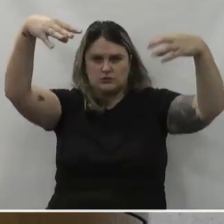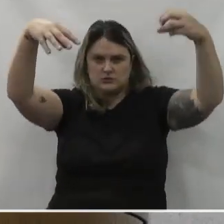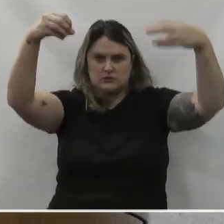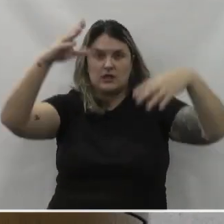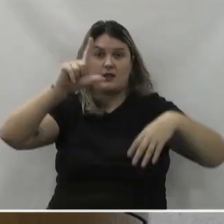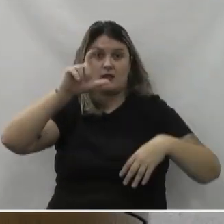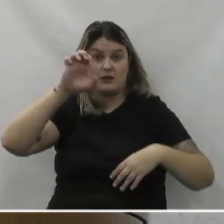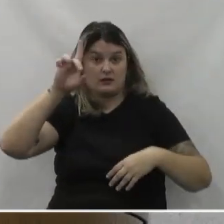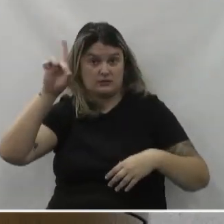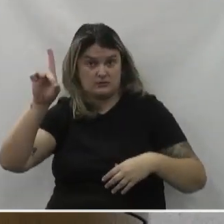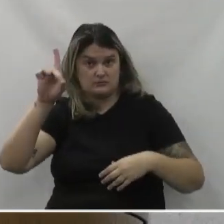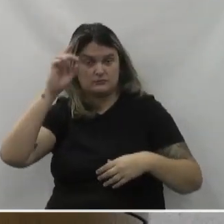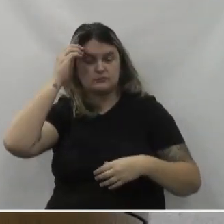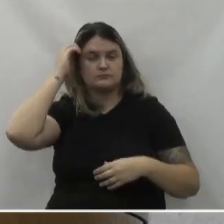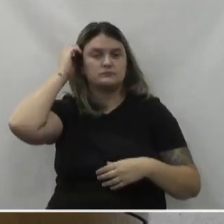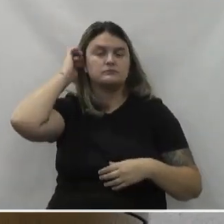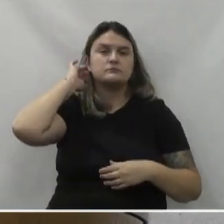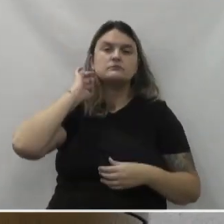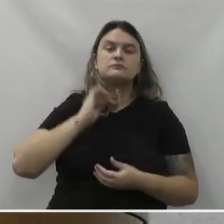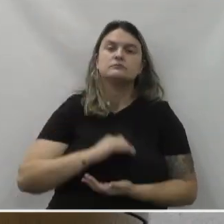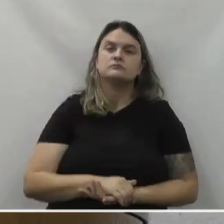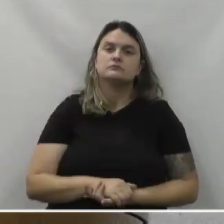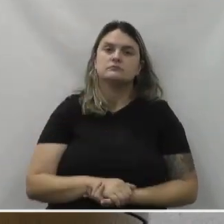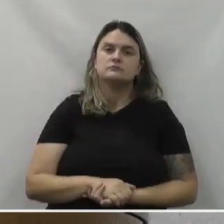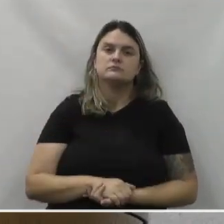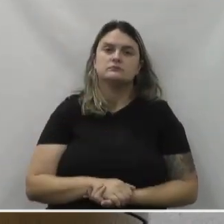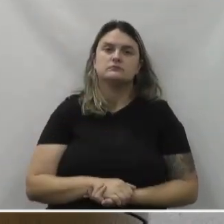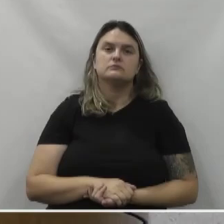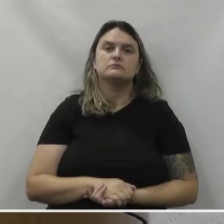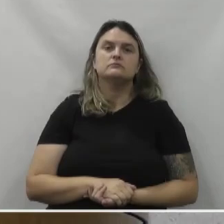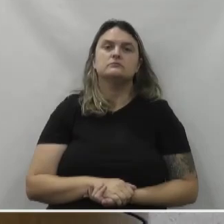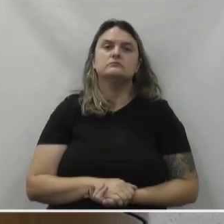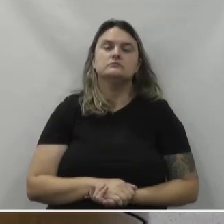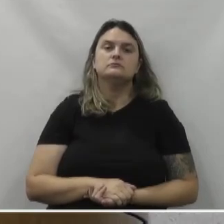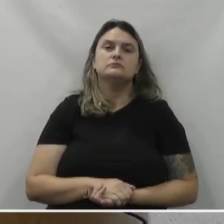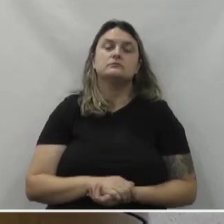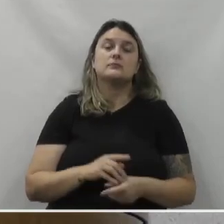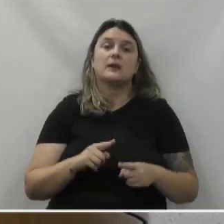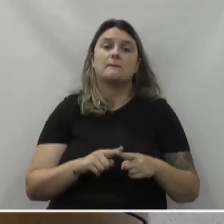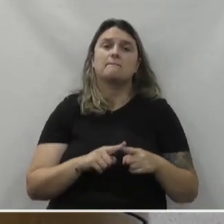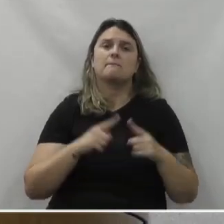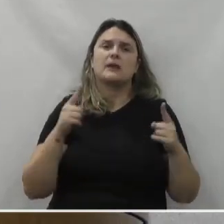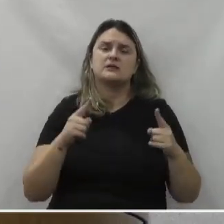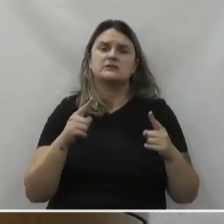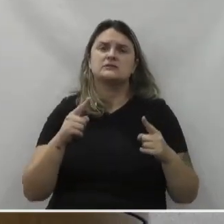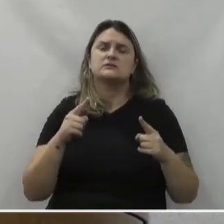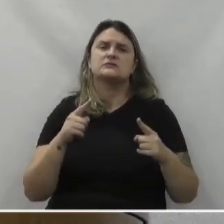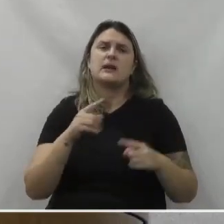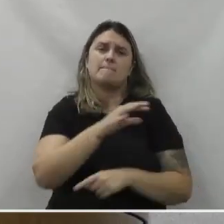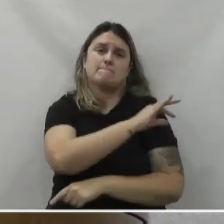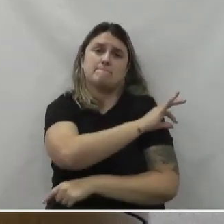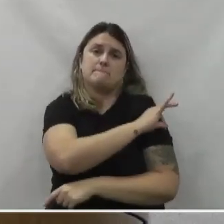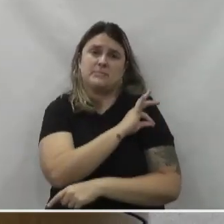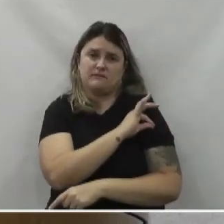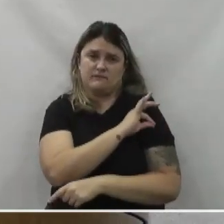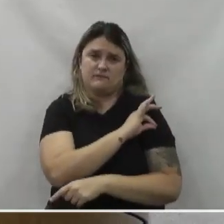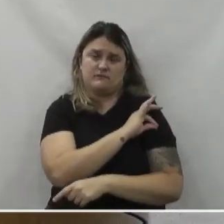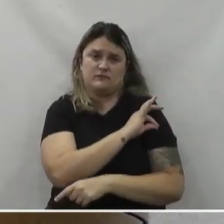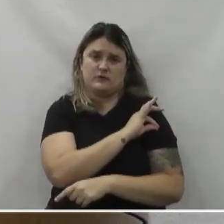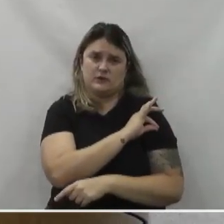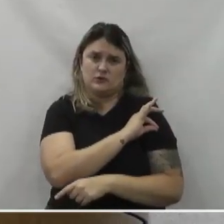aí por uma iluminação de última geração, mas o prefeito que acabou